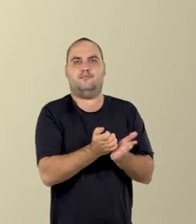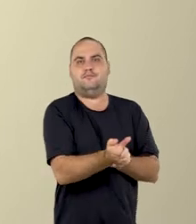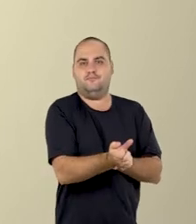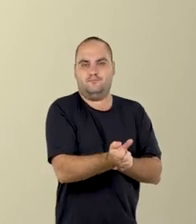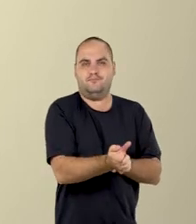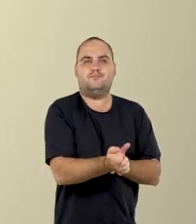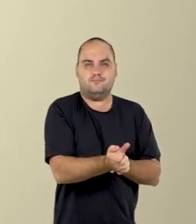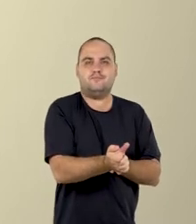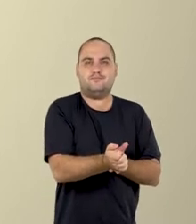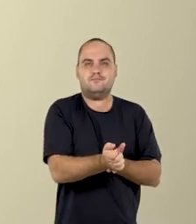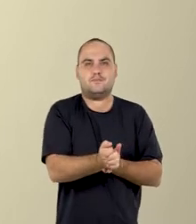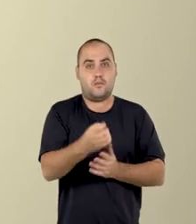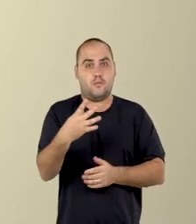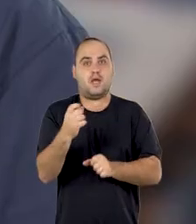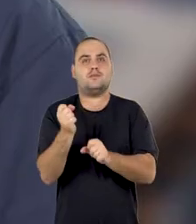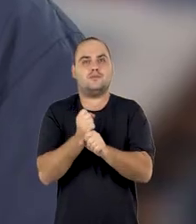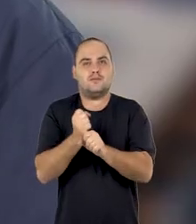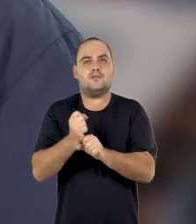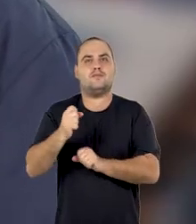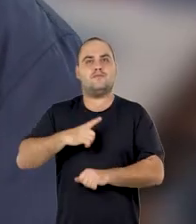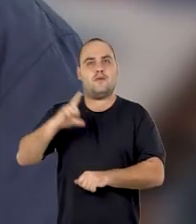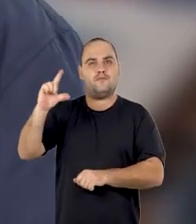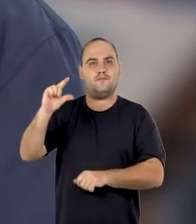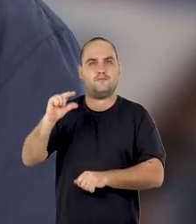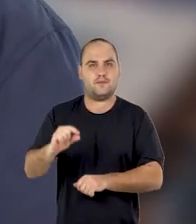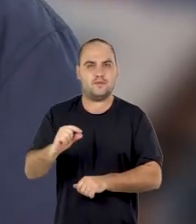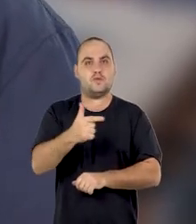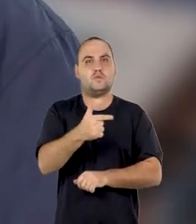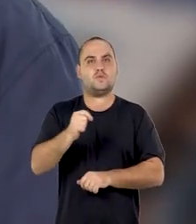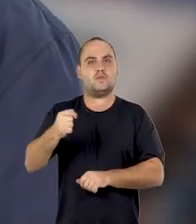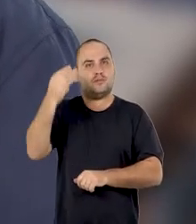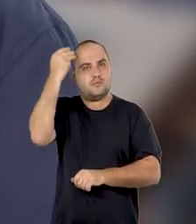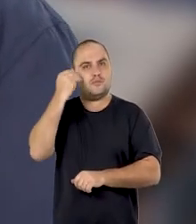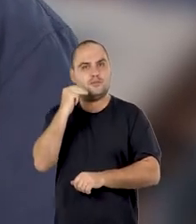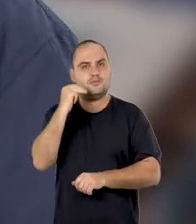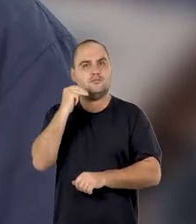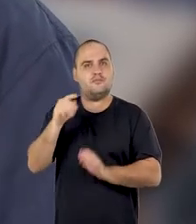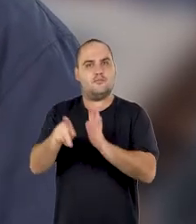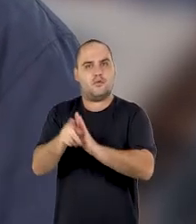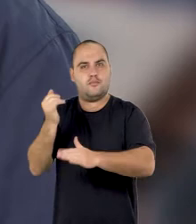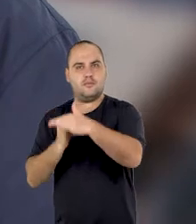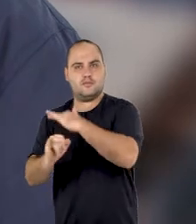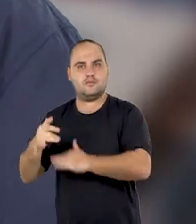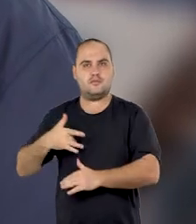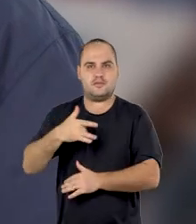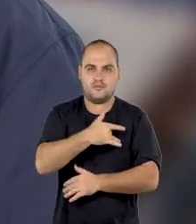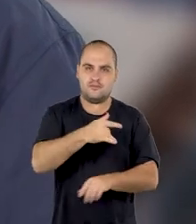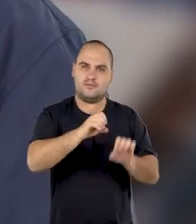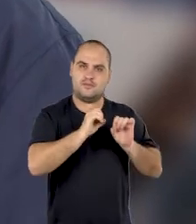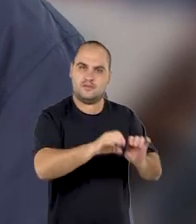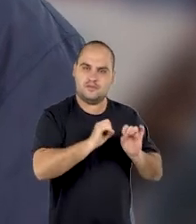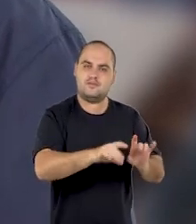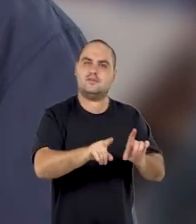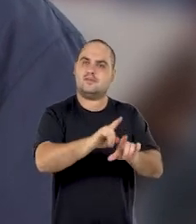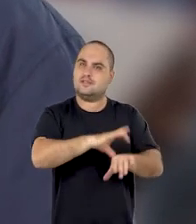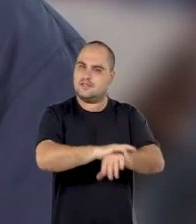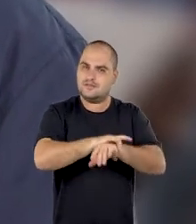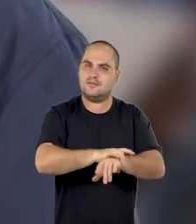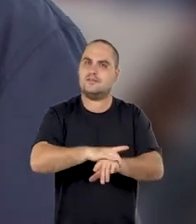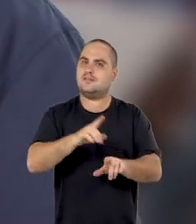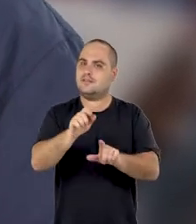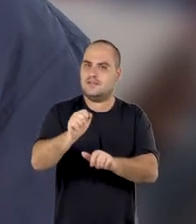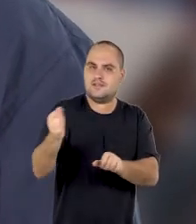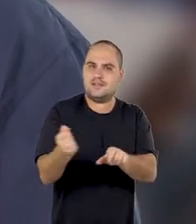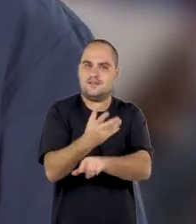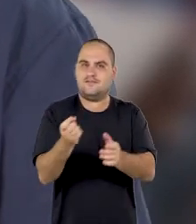ocupados por servidores efetivos. Em 4 anos, vamos economizar 200 milhões para investir em saúde,